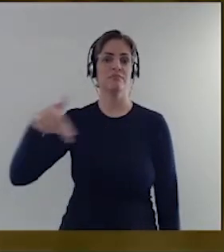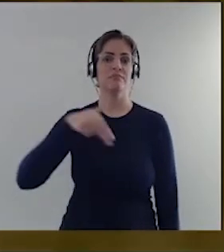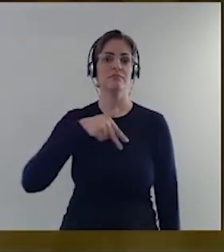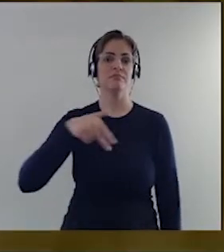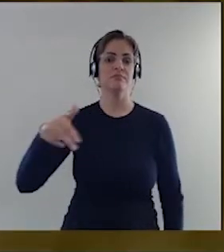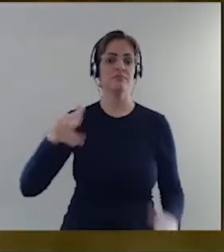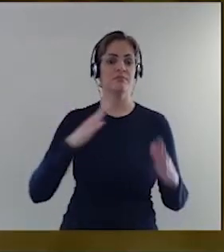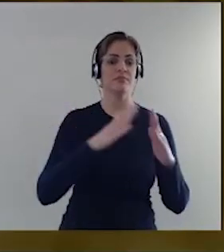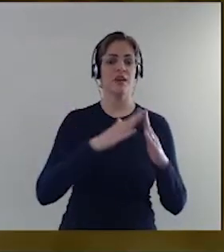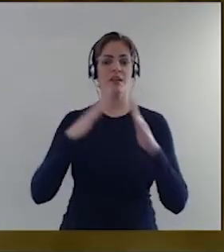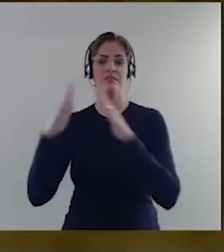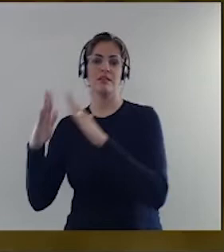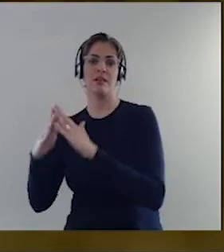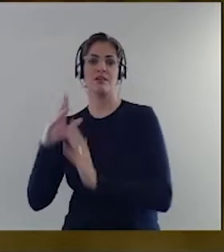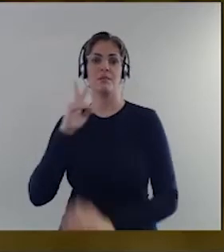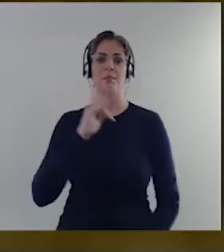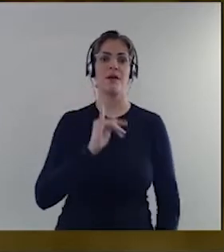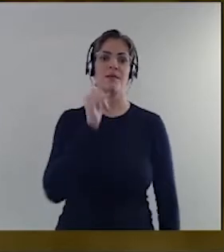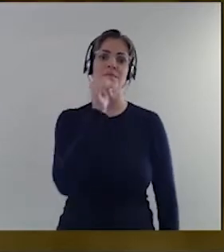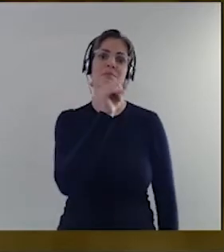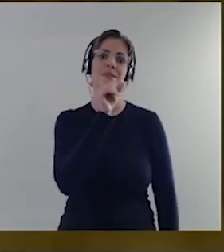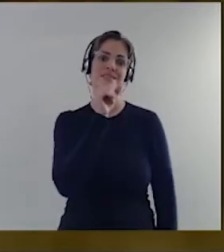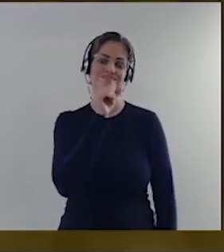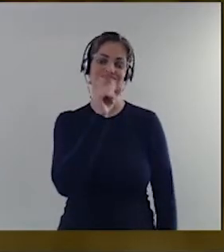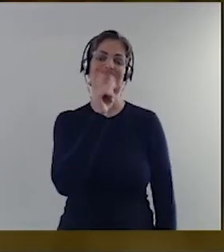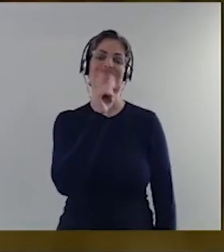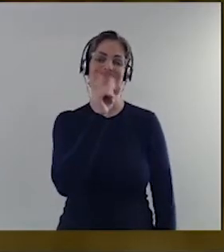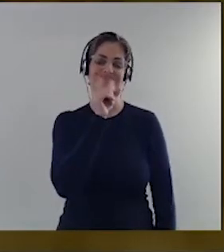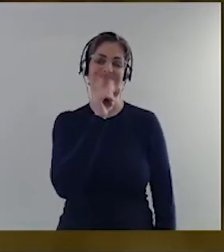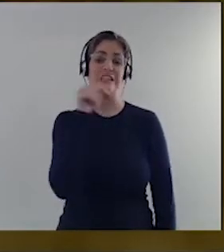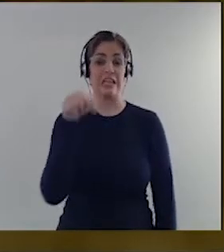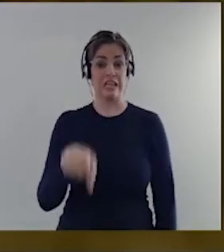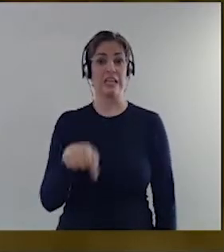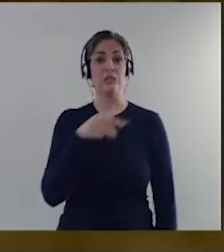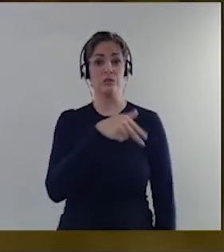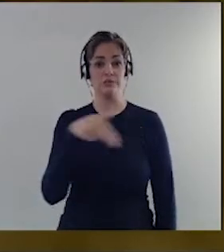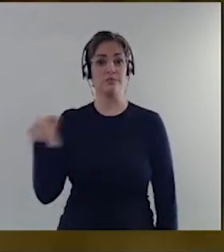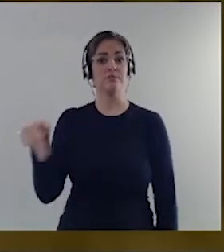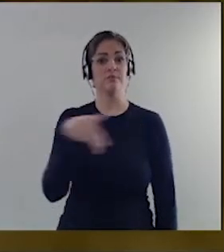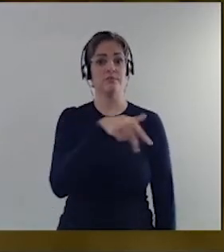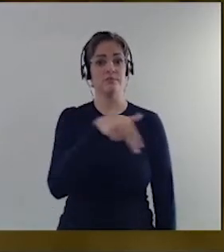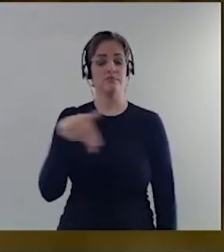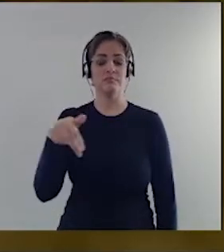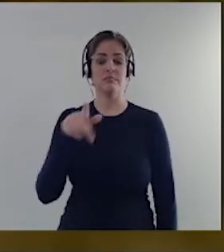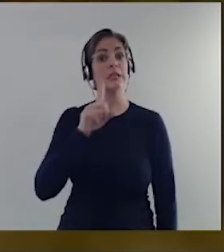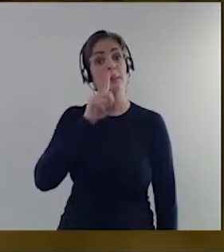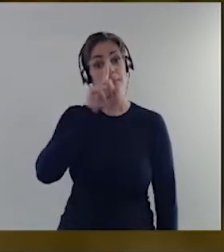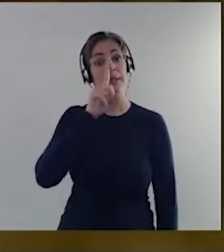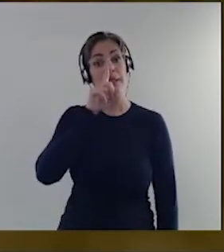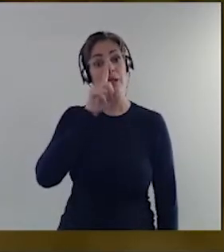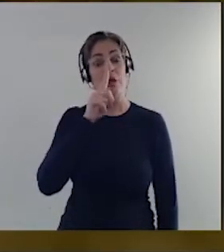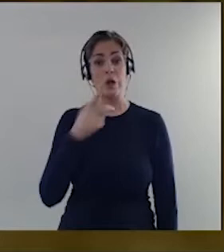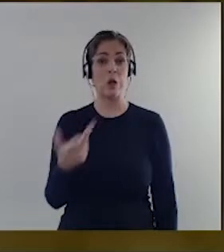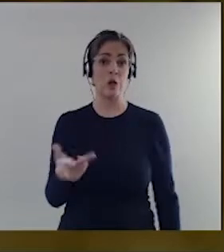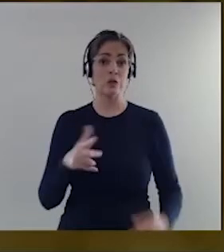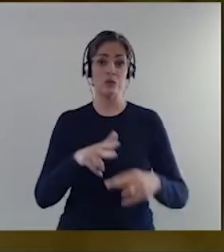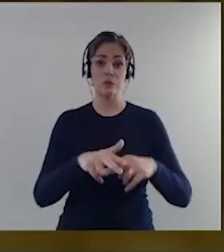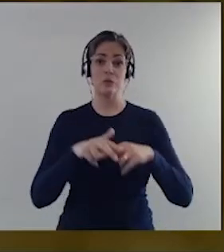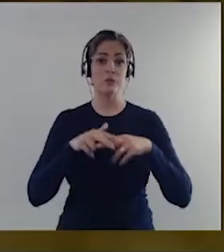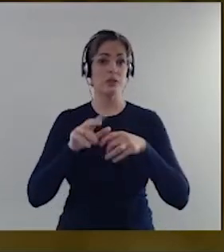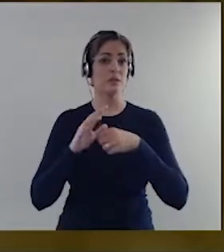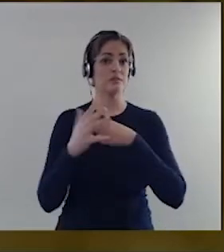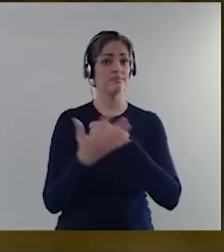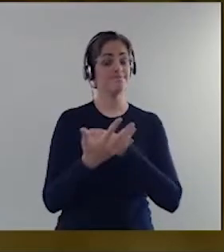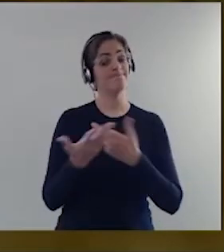as residências materna e paterna. E esta movimentação tornou-se perigosa com a pandemia, no